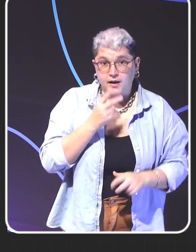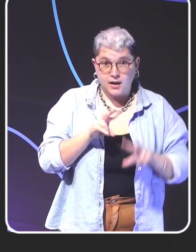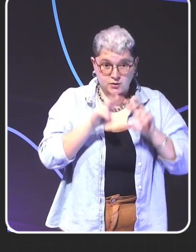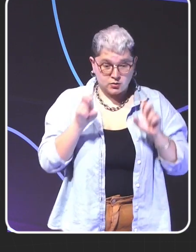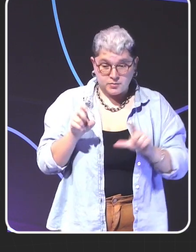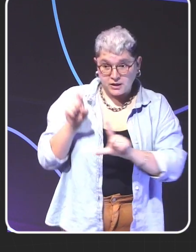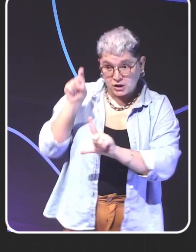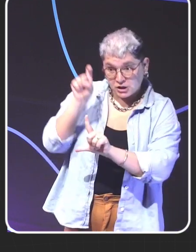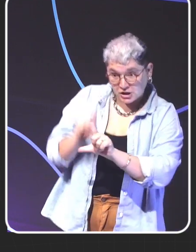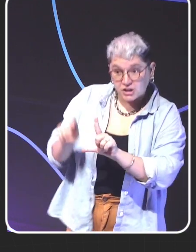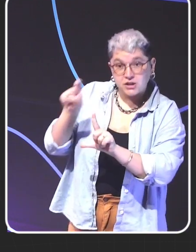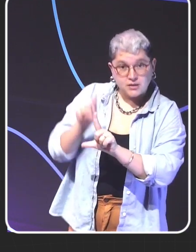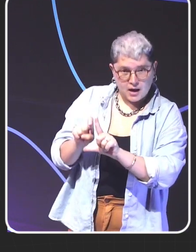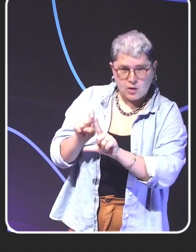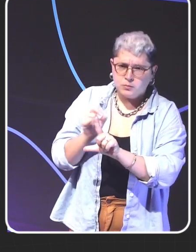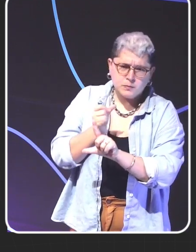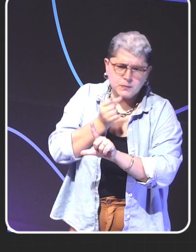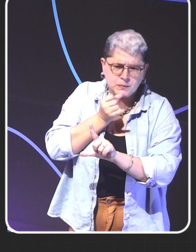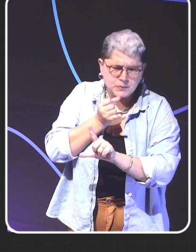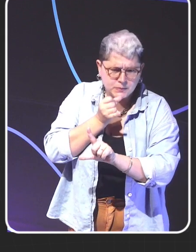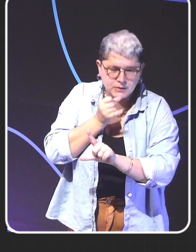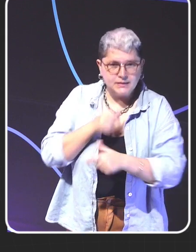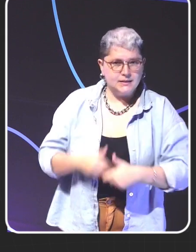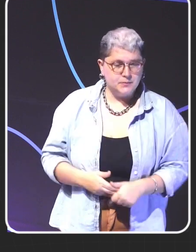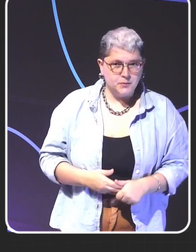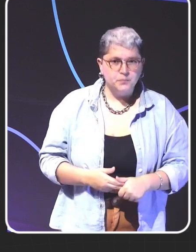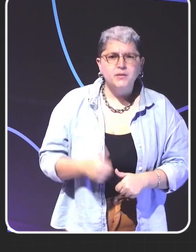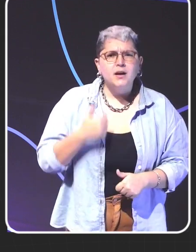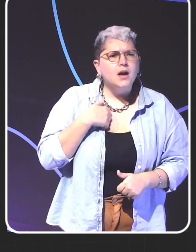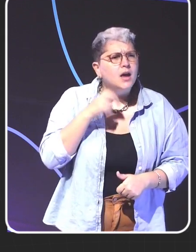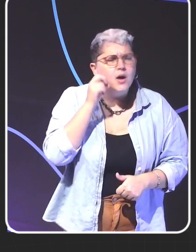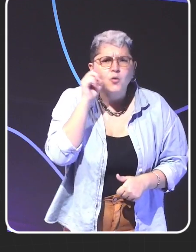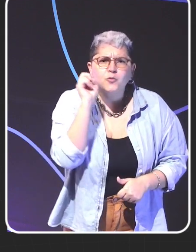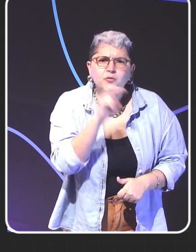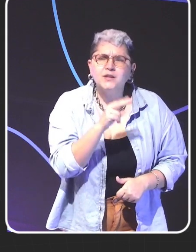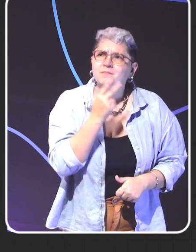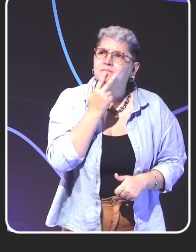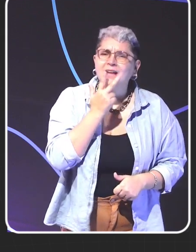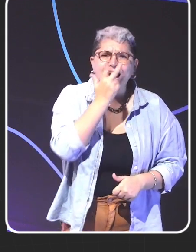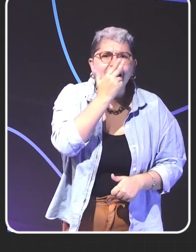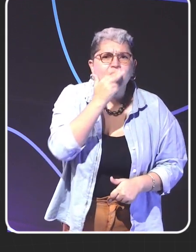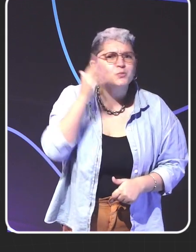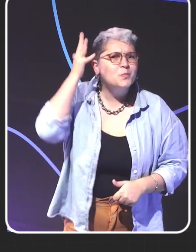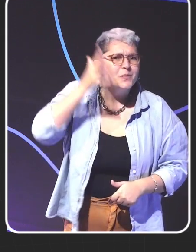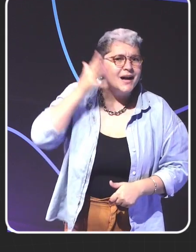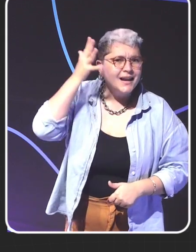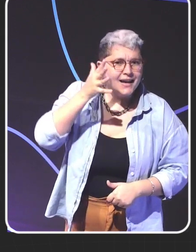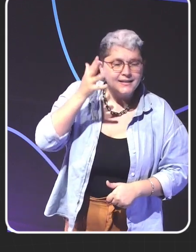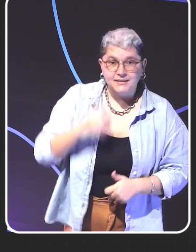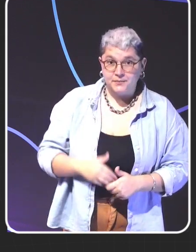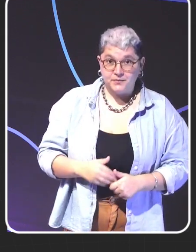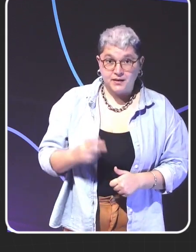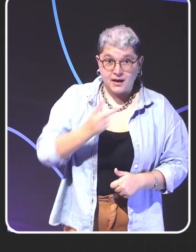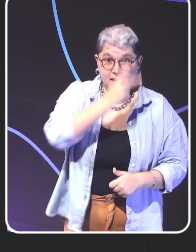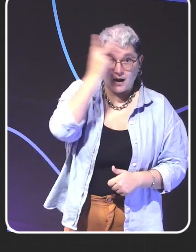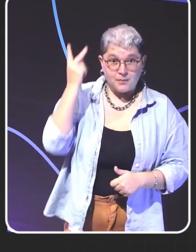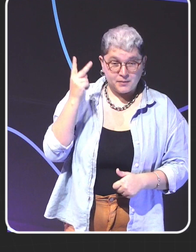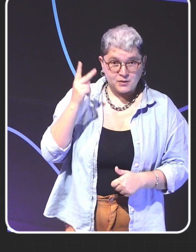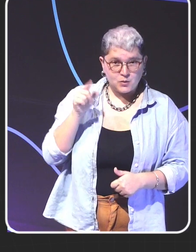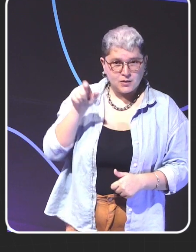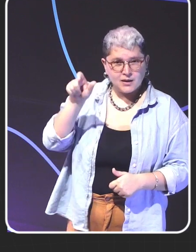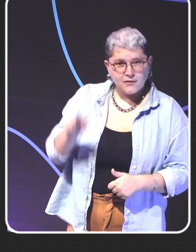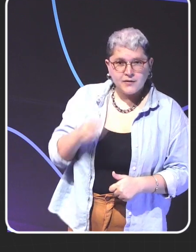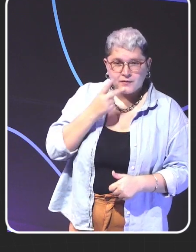digitalização, por exemplo, eu vi em alguma palestra sobre que a pessoa indicava assim, from bricks to clicks,